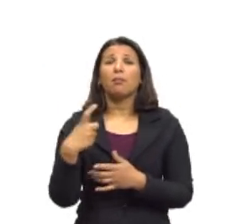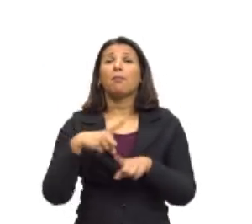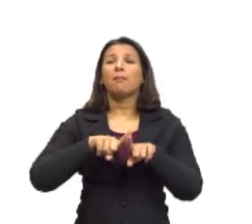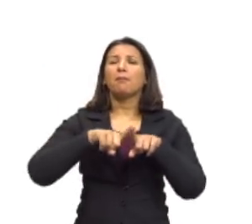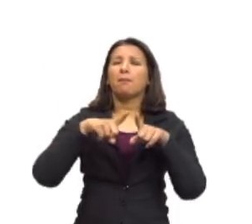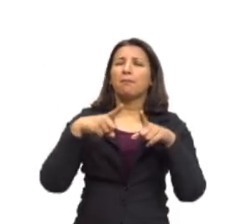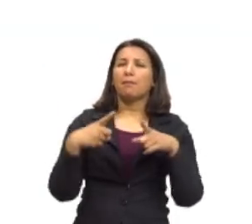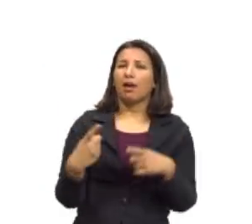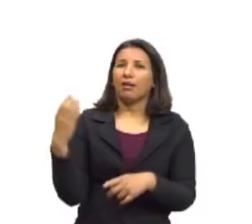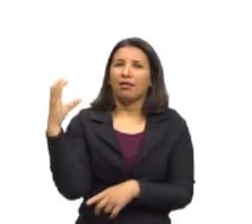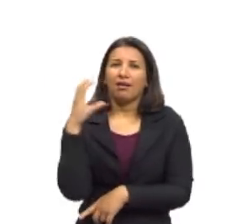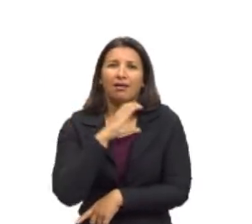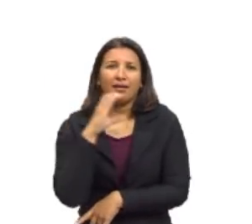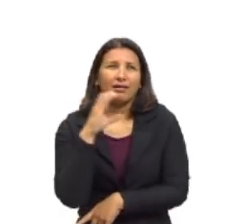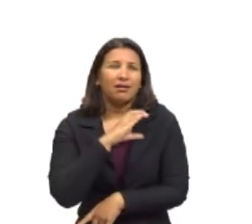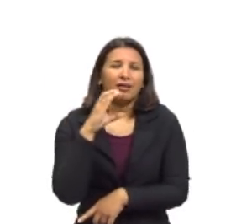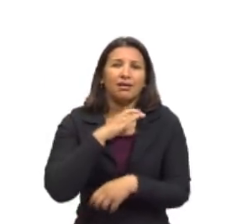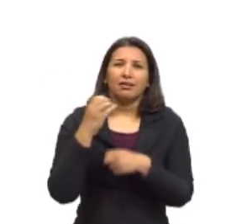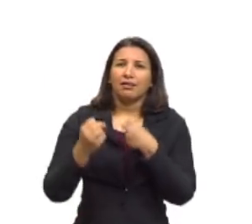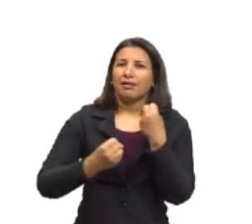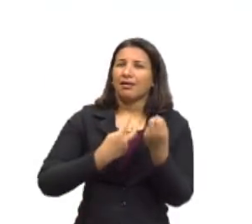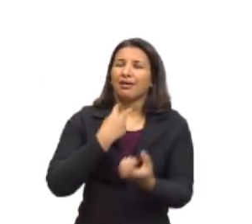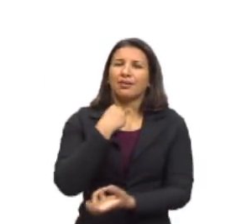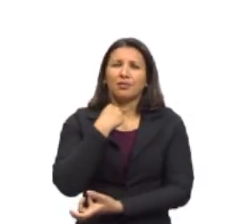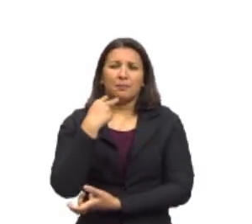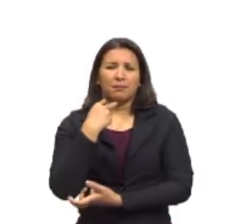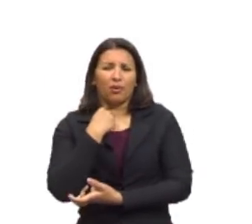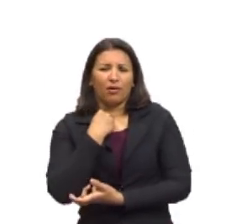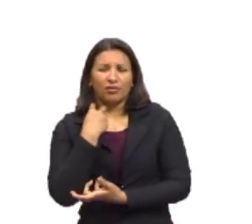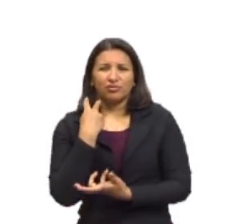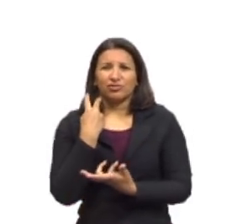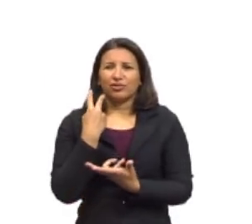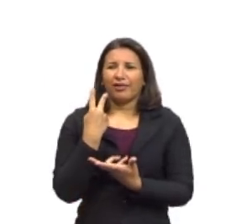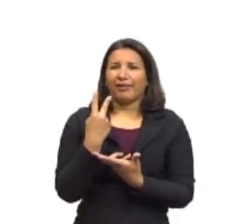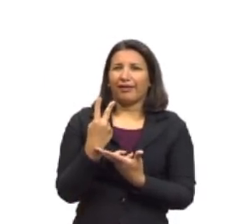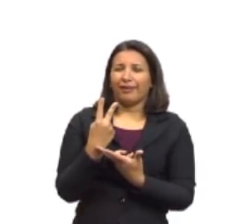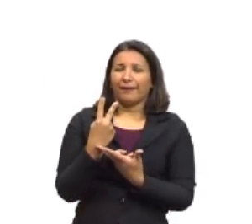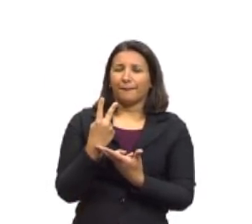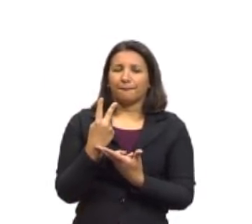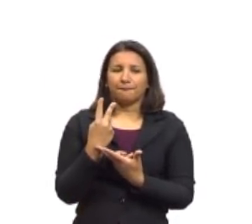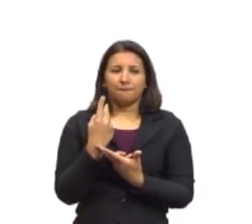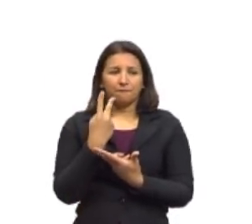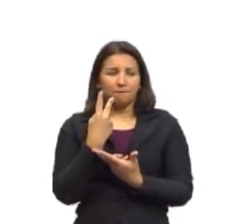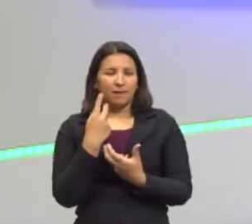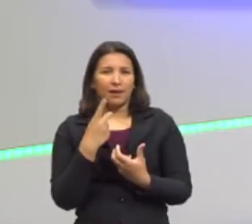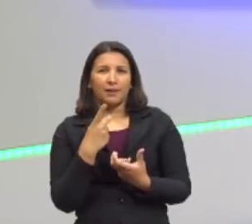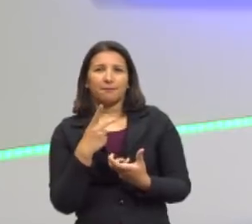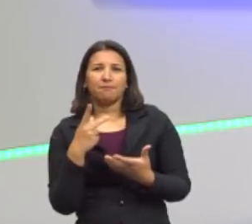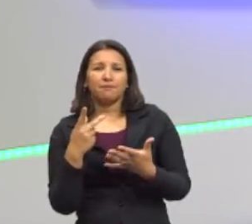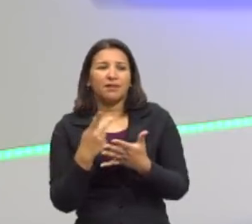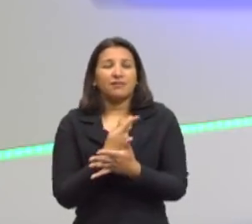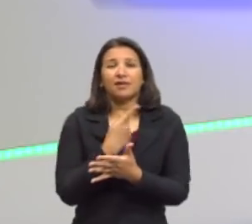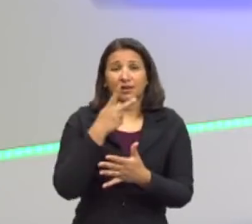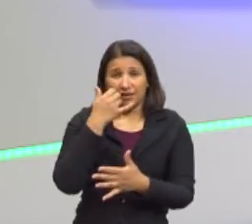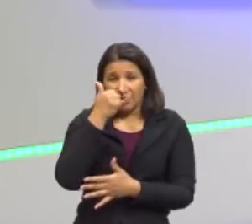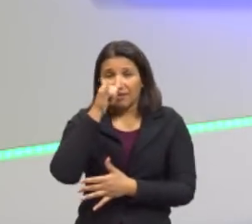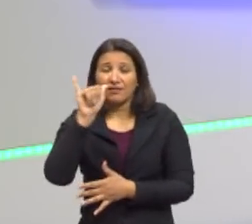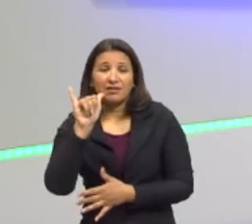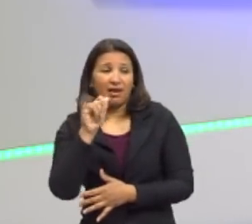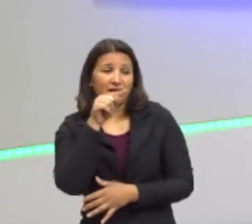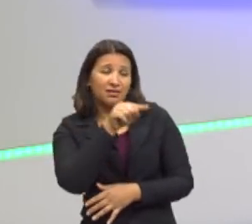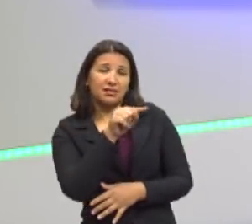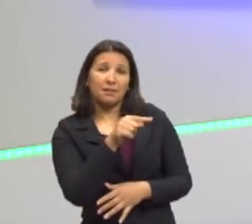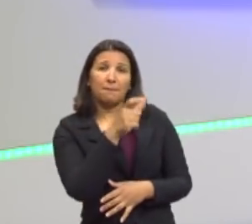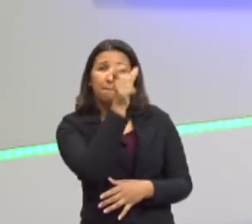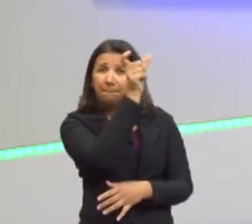numa emergência, a gente não pode correr risco de que alguém não entenda que é uma ambulância. Então, mais uma forma de